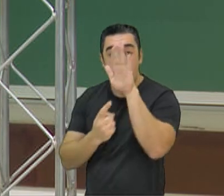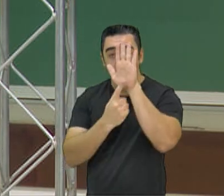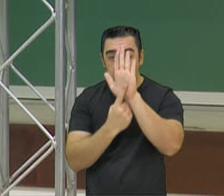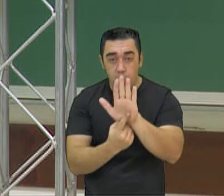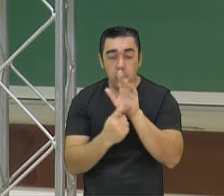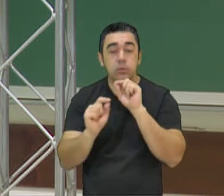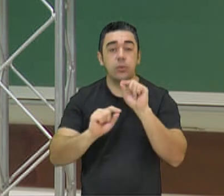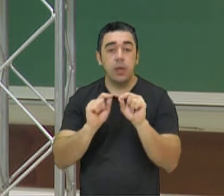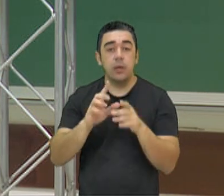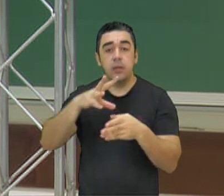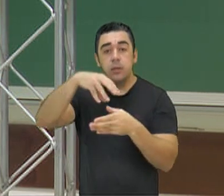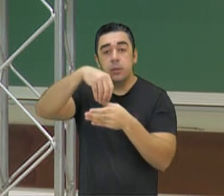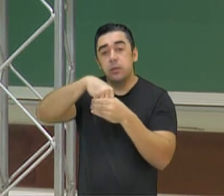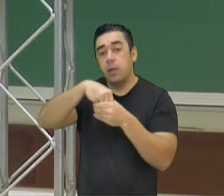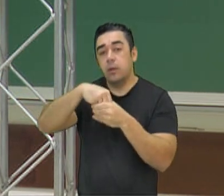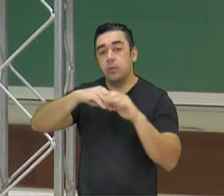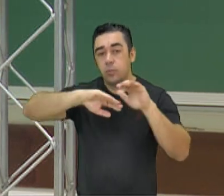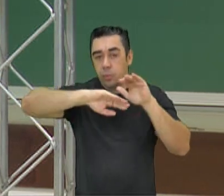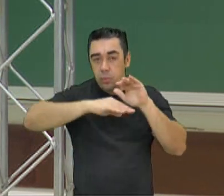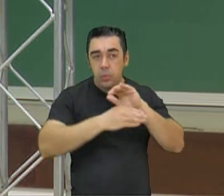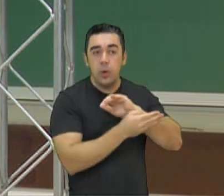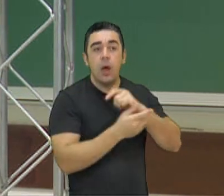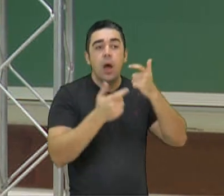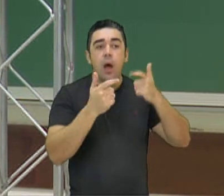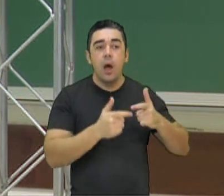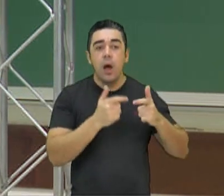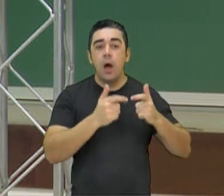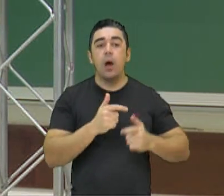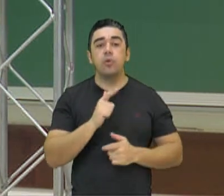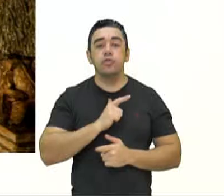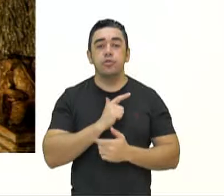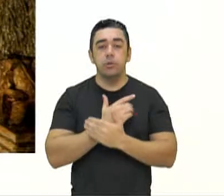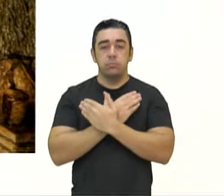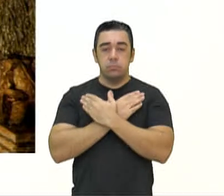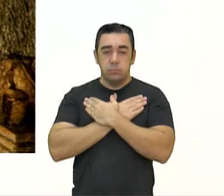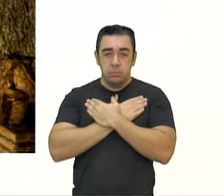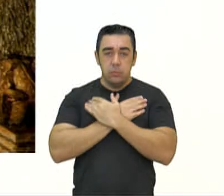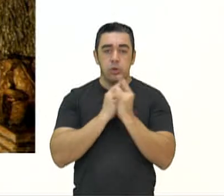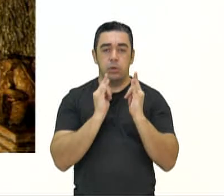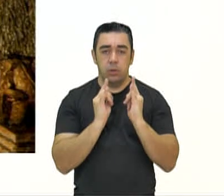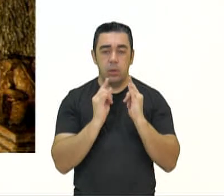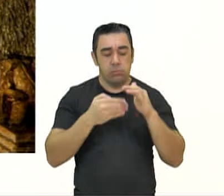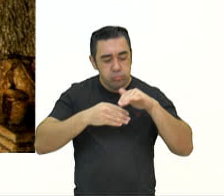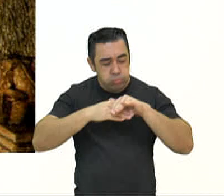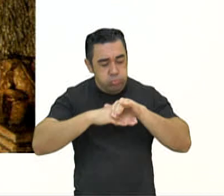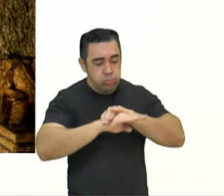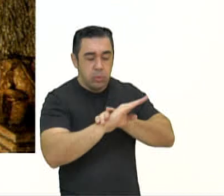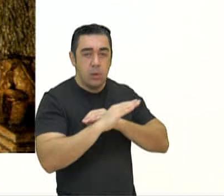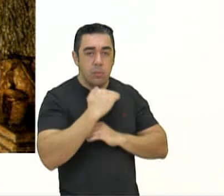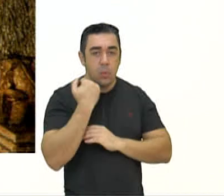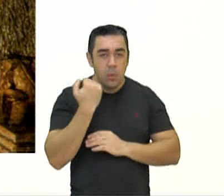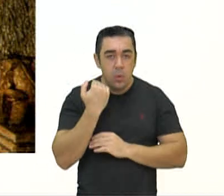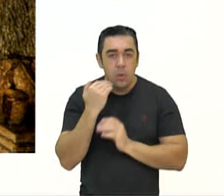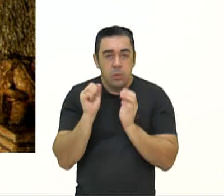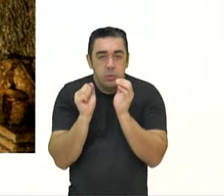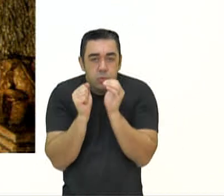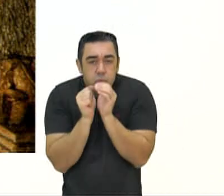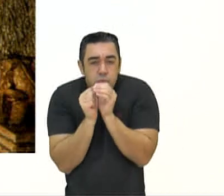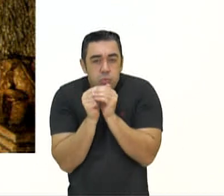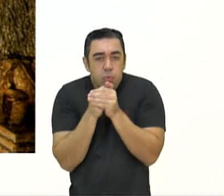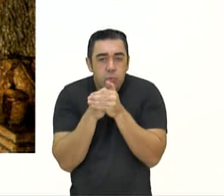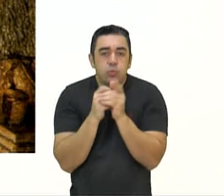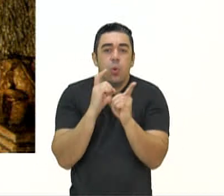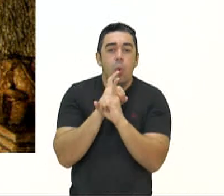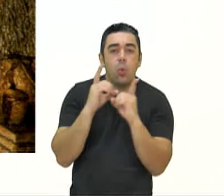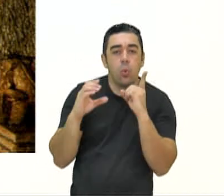eles se escondiam nas catatumbas, que eram os túmulos da época. Então, ali escondido, fazia os seus cultos e